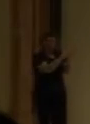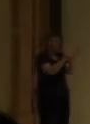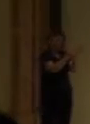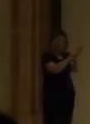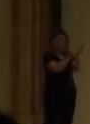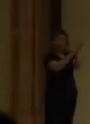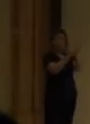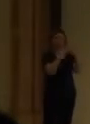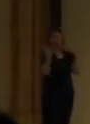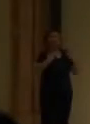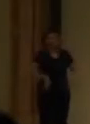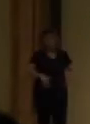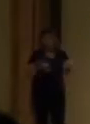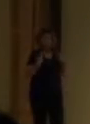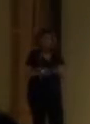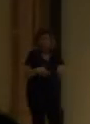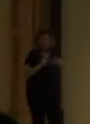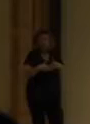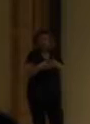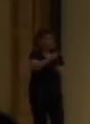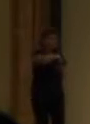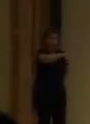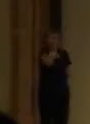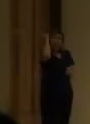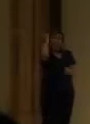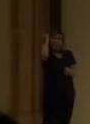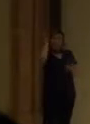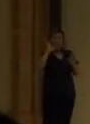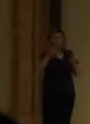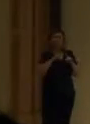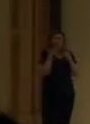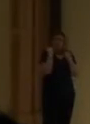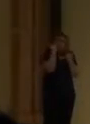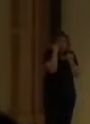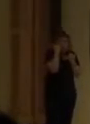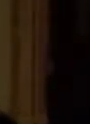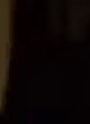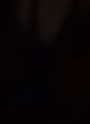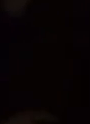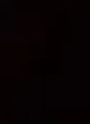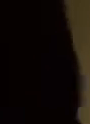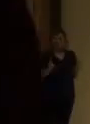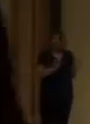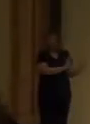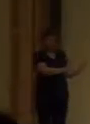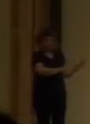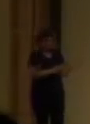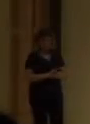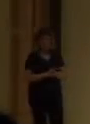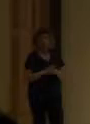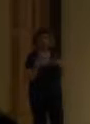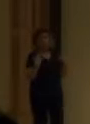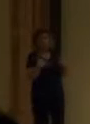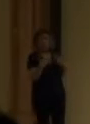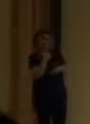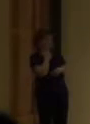vergonha que os indígenas sentiam por andarem nus, isso correspondesse a uma espécie de inocência